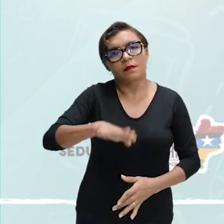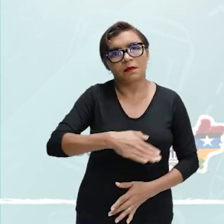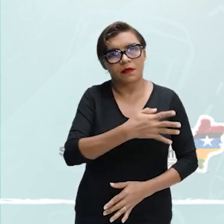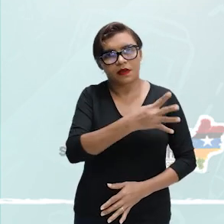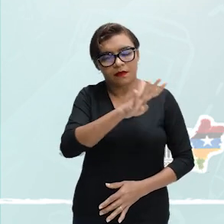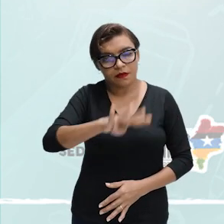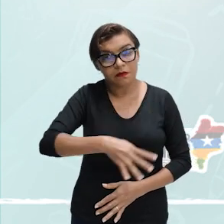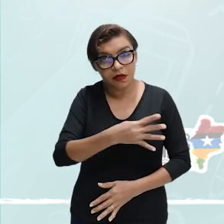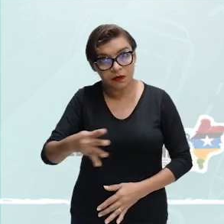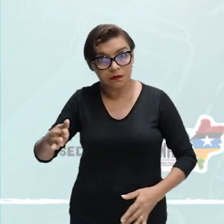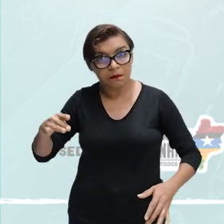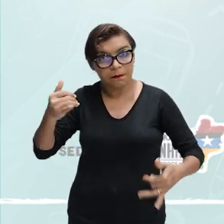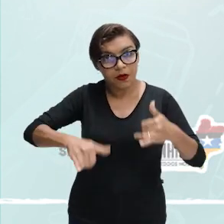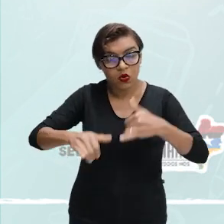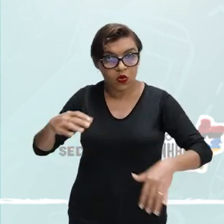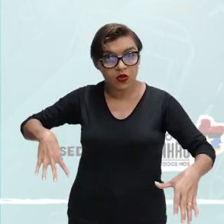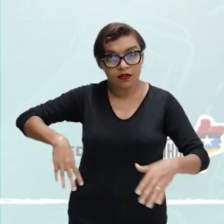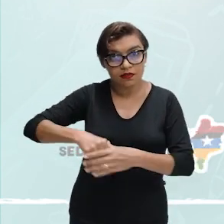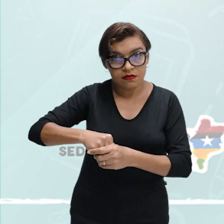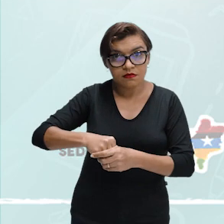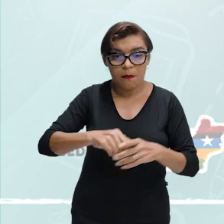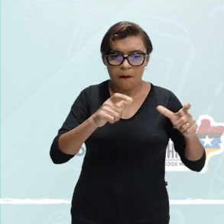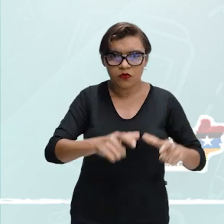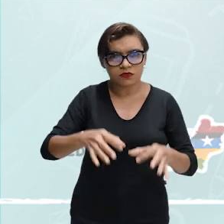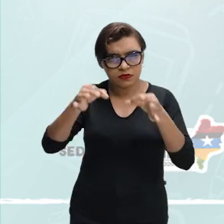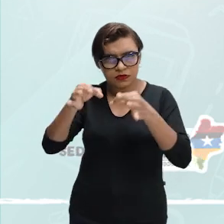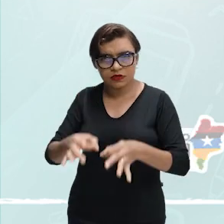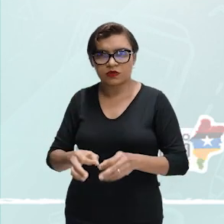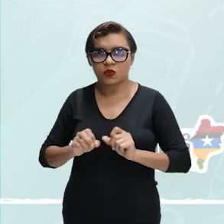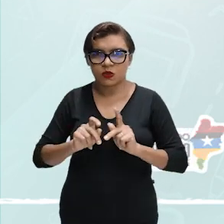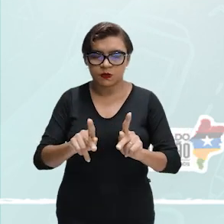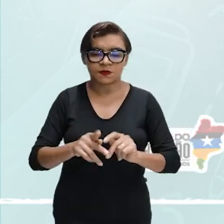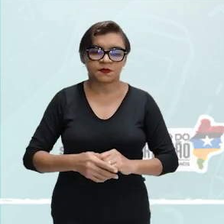justamente naquela posição, ok?